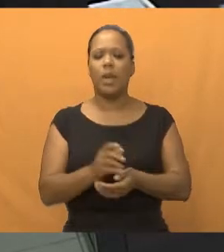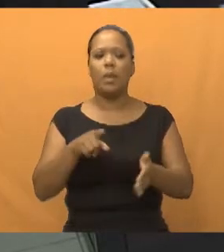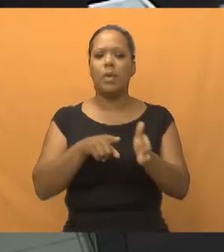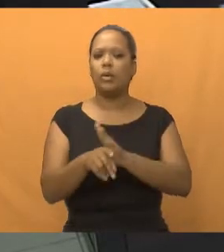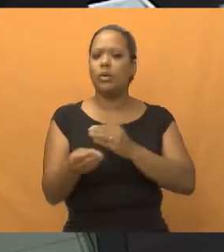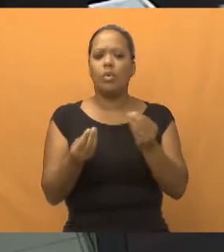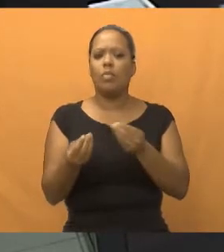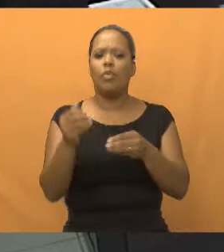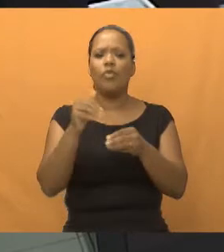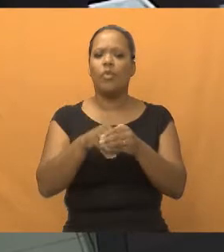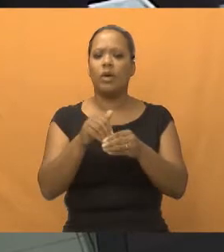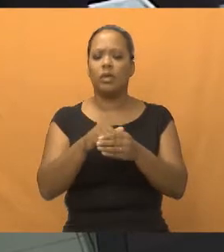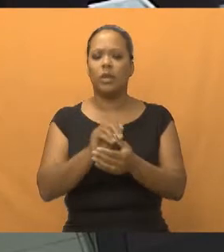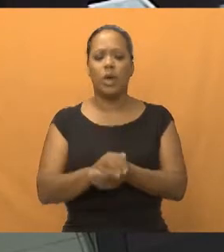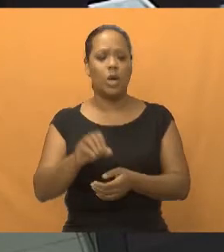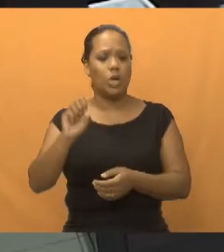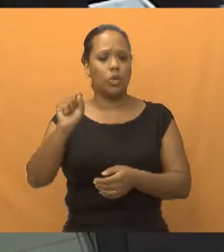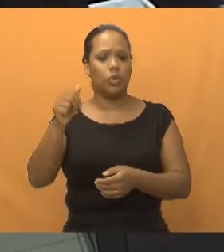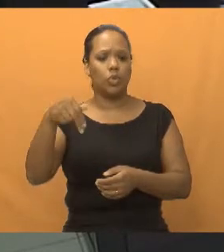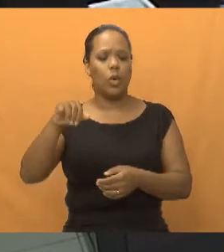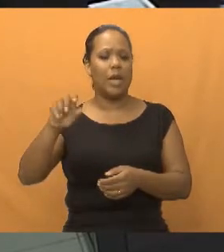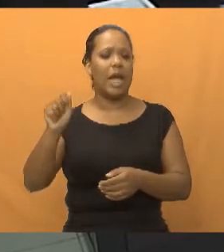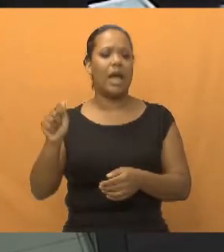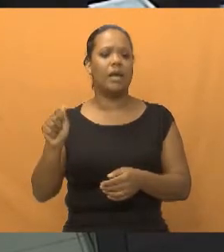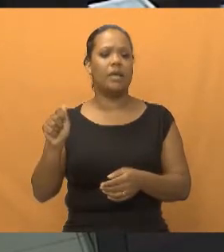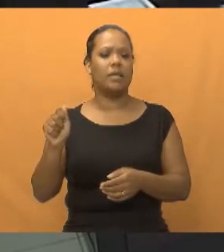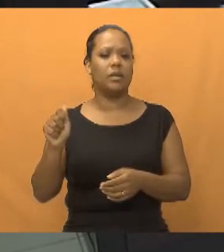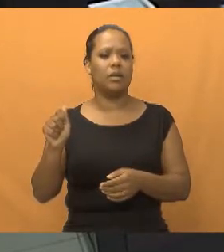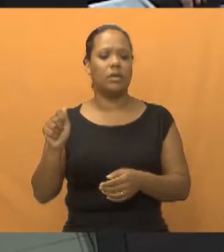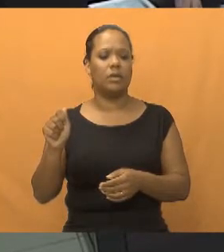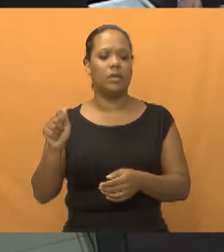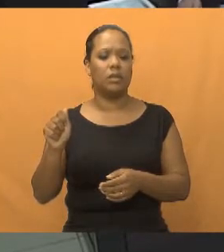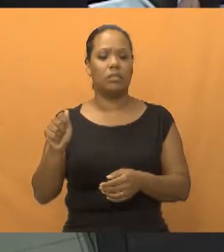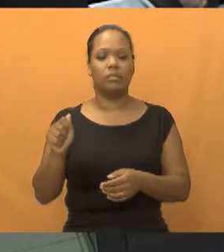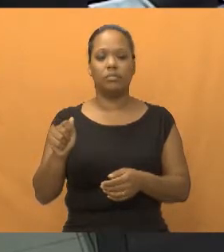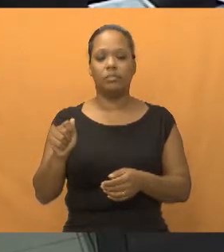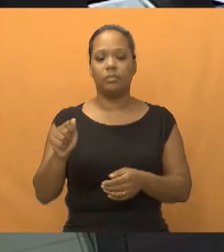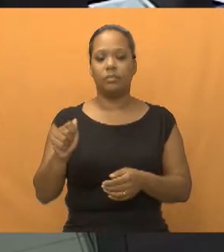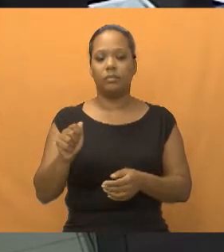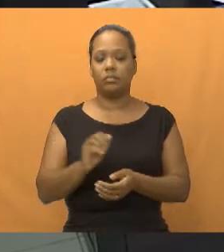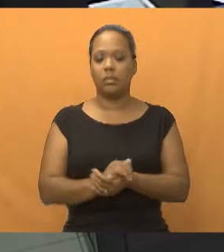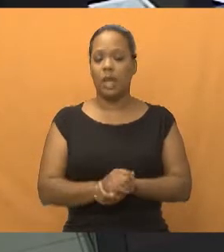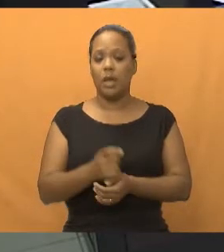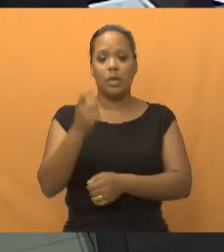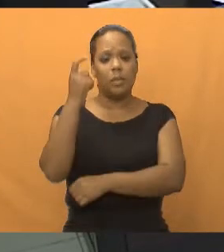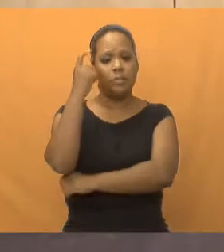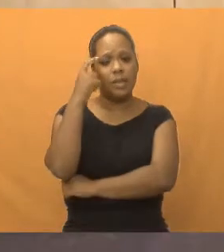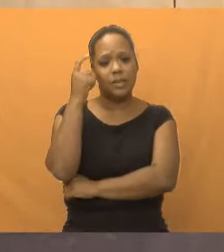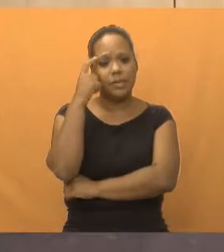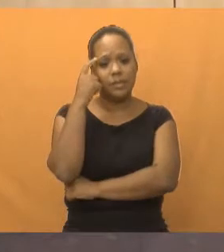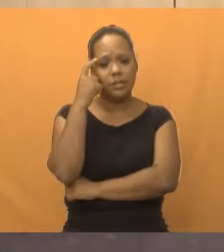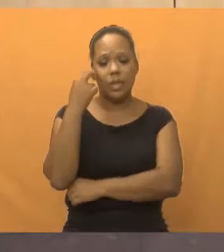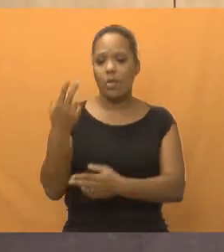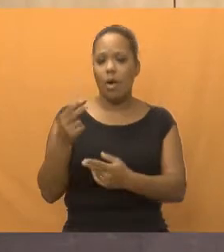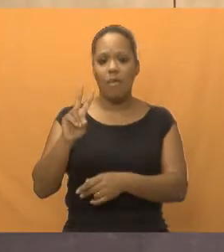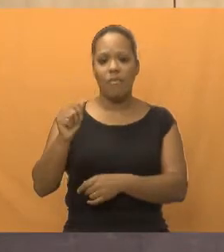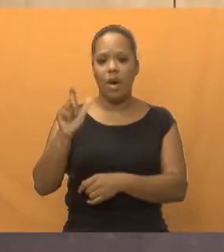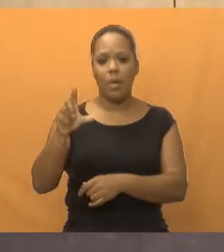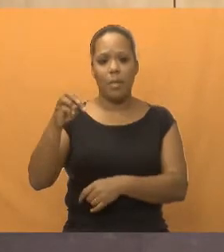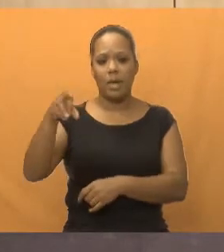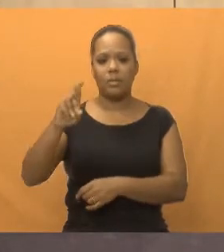Como vota a vereadora Sônia Patas da Amizade? Olha, realmente estou pensando que nem o Valmir. É